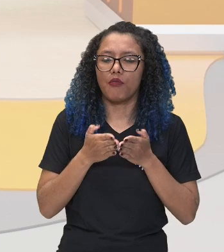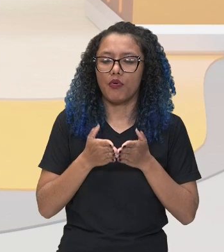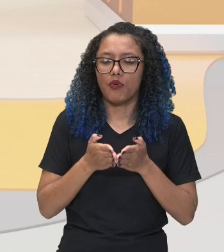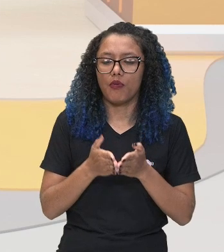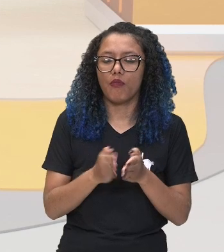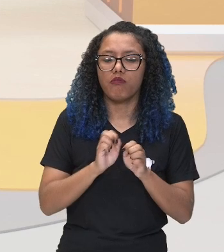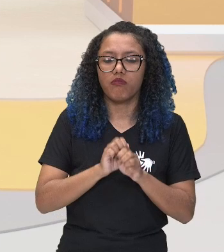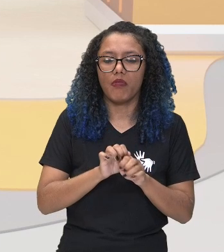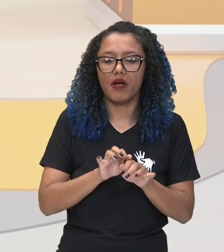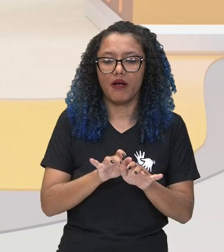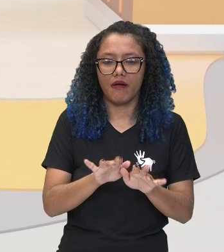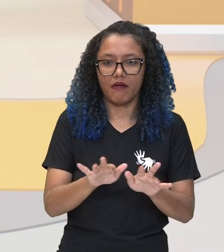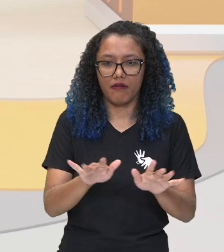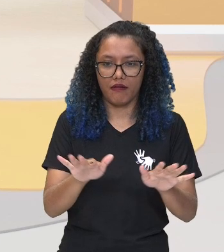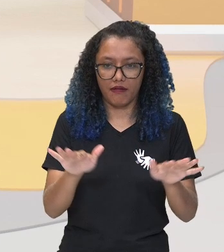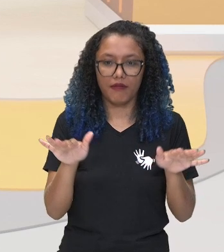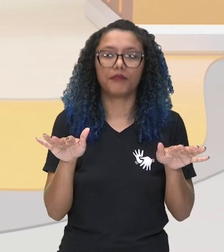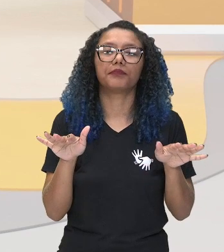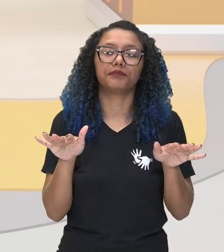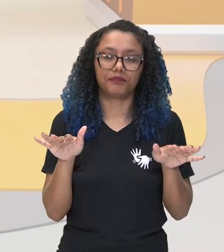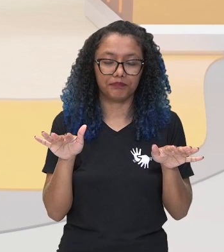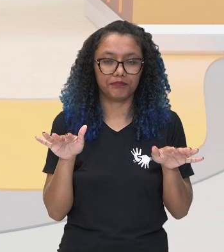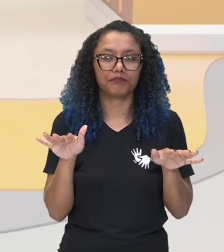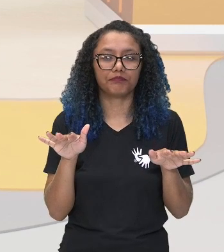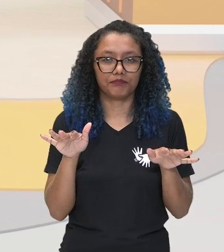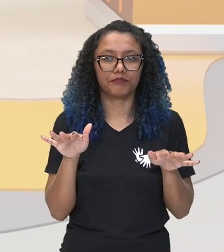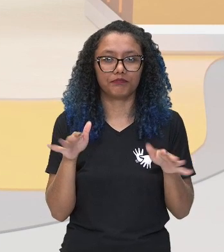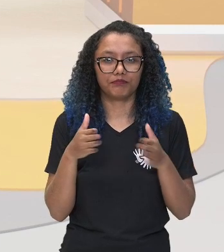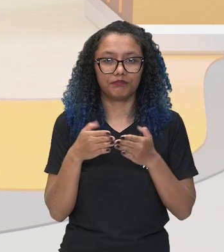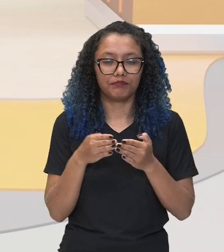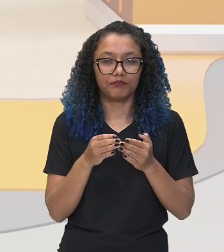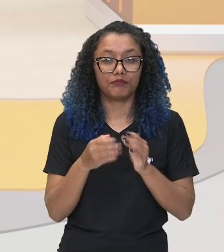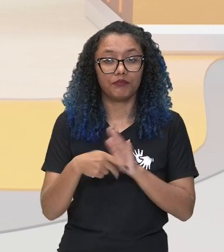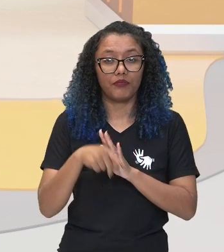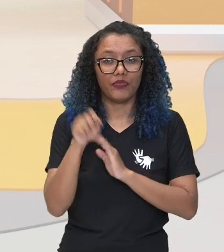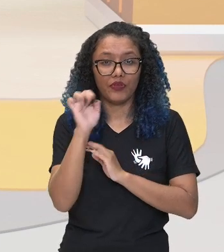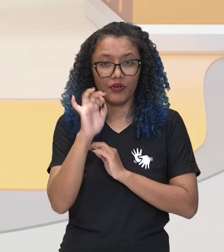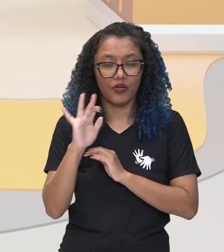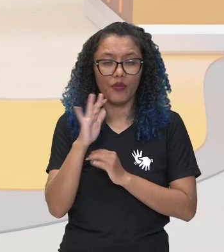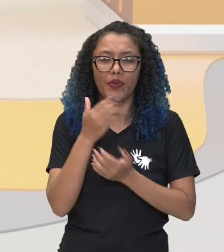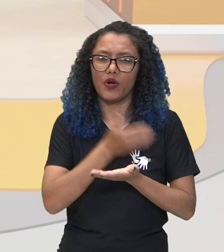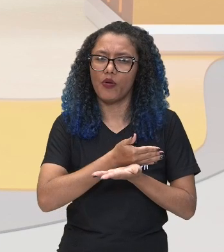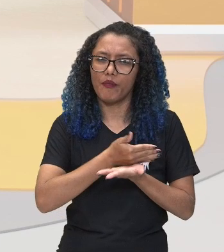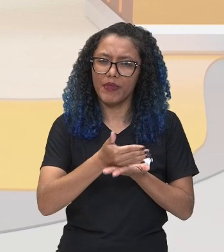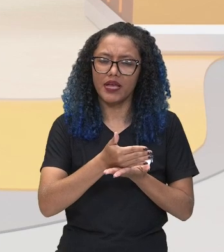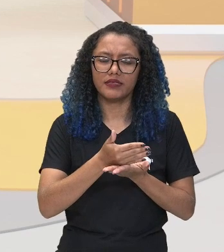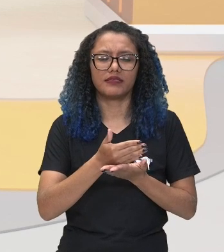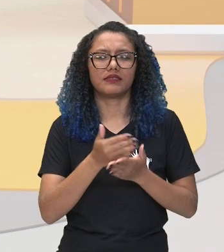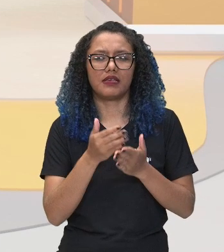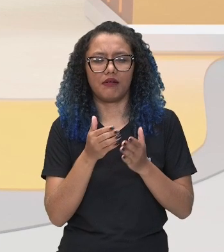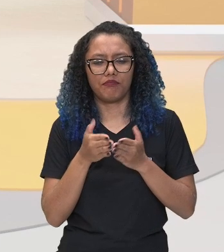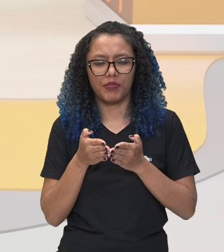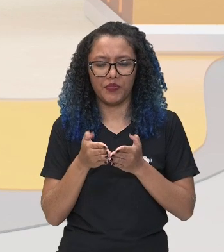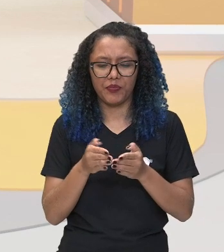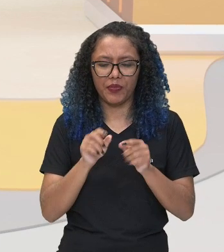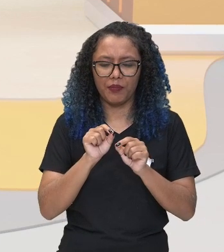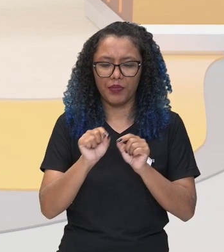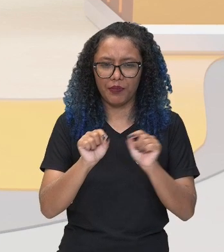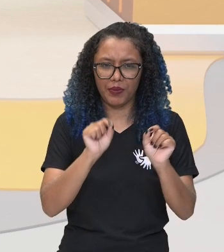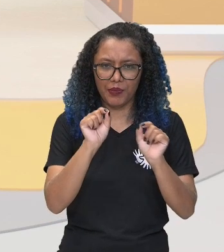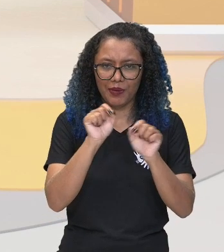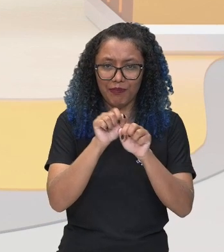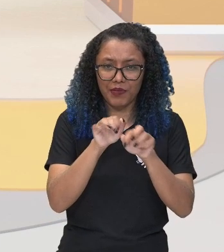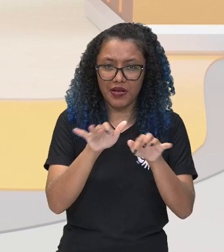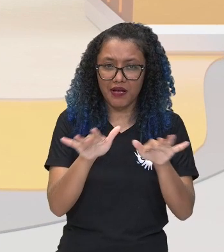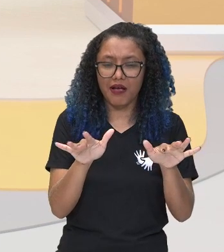os navios ali europeus se entregassem às grandes navegações. Por quê? Essas